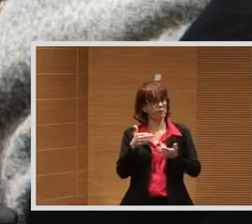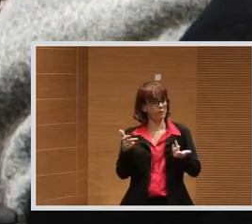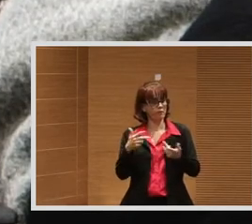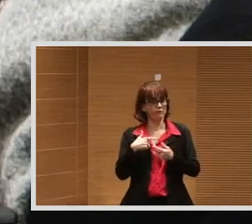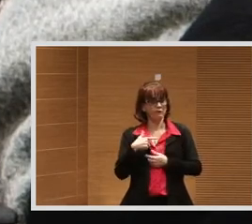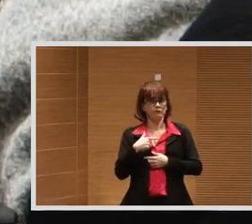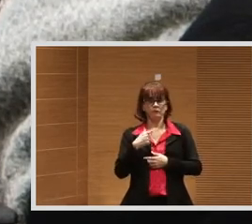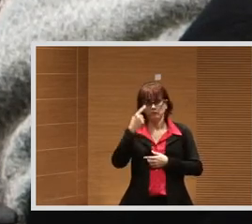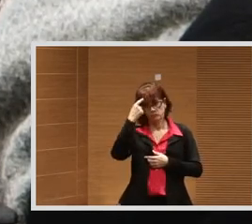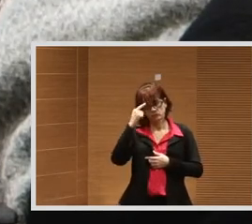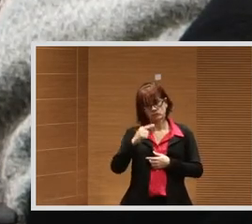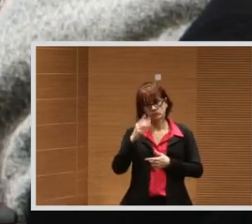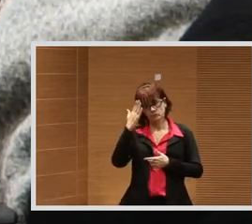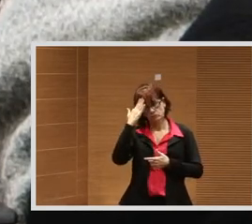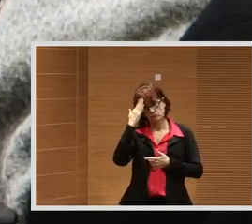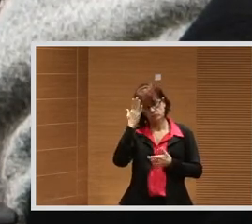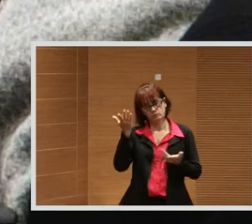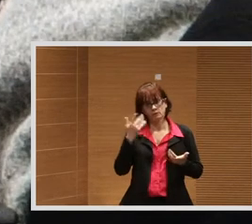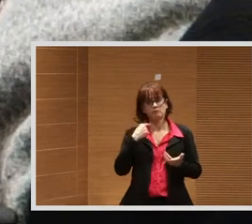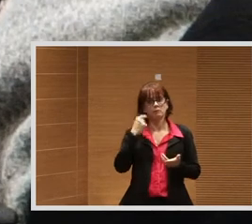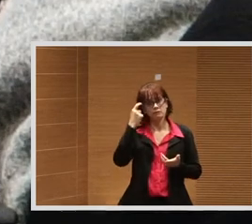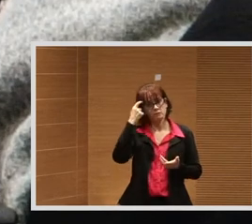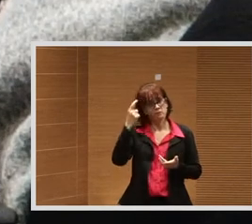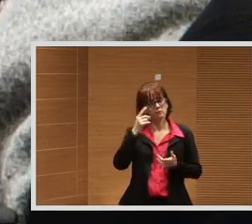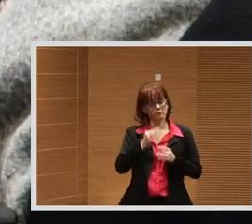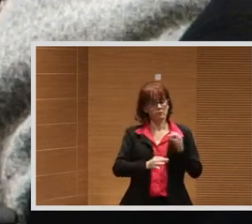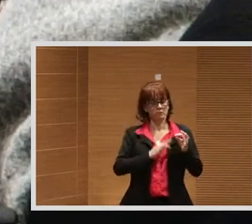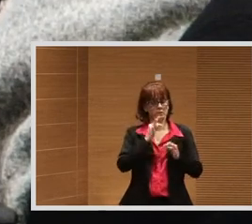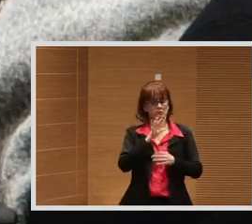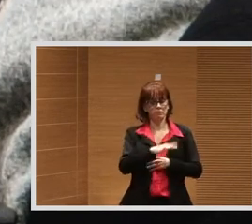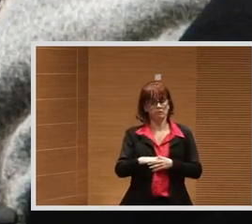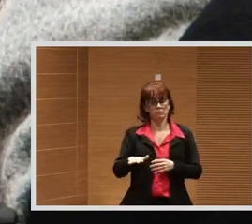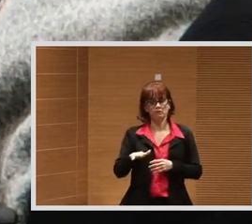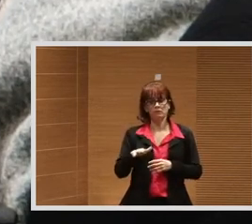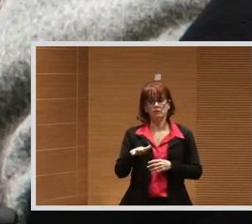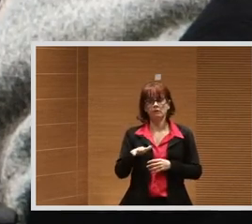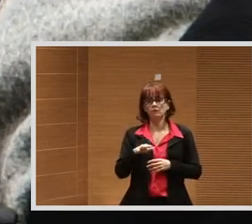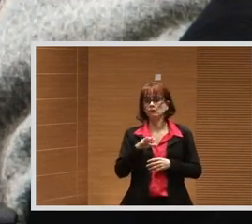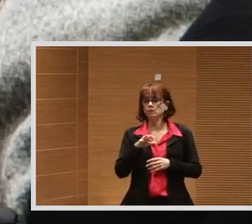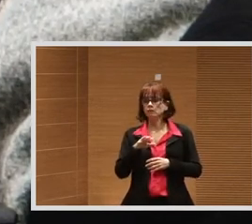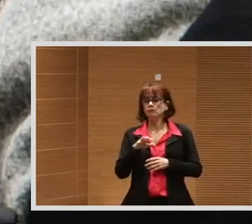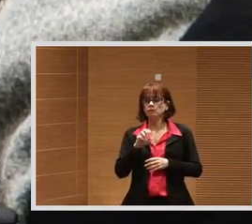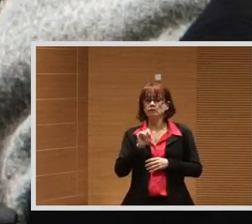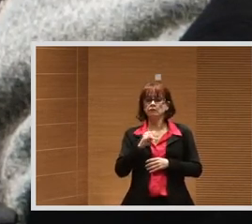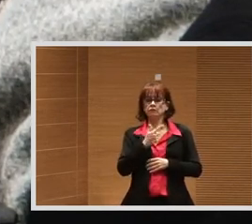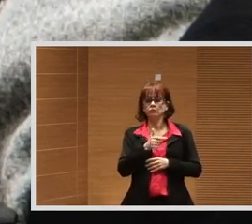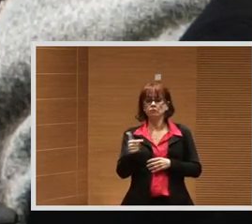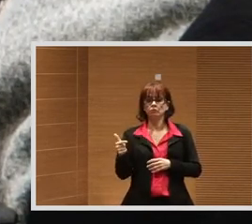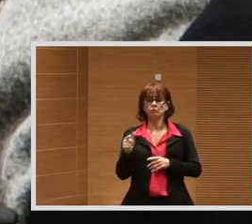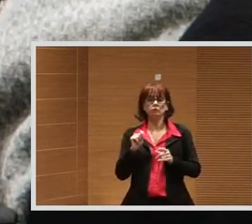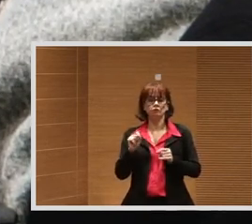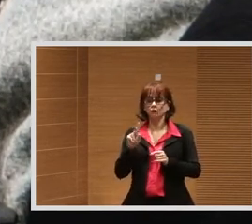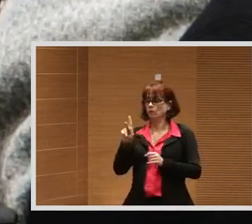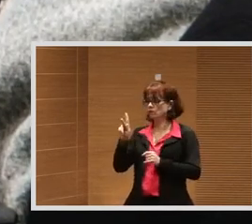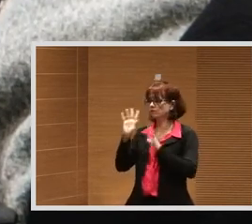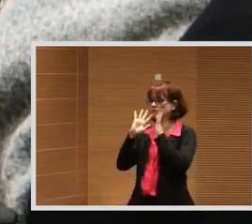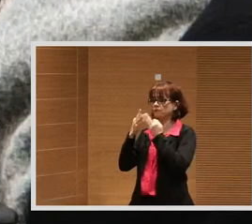conceber, imaginar o tratamento de uma criança sem que nós reforcemos a função dos